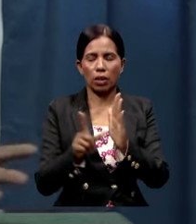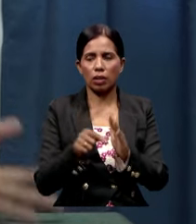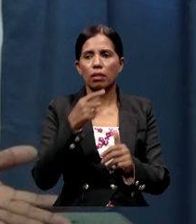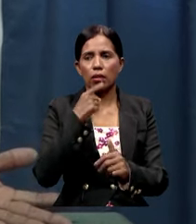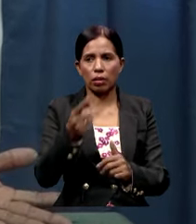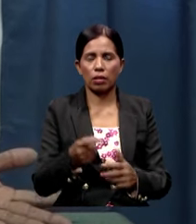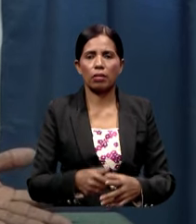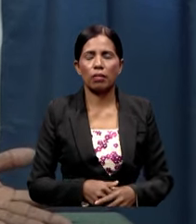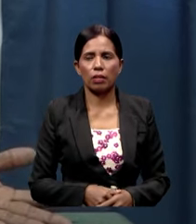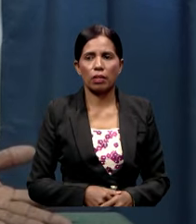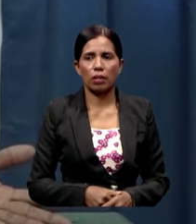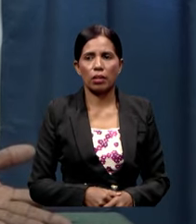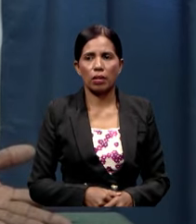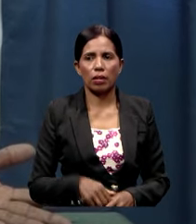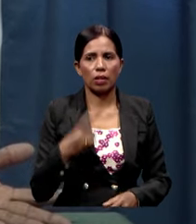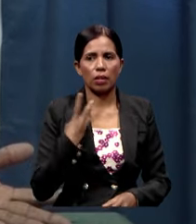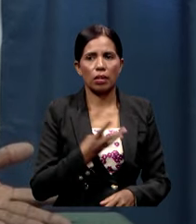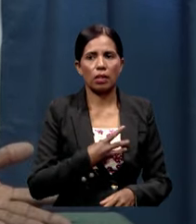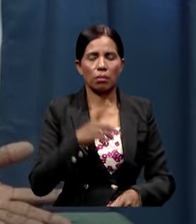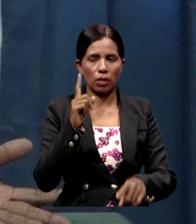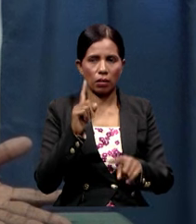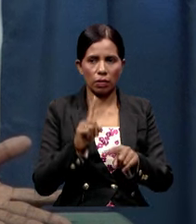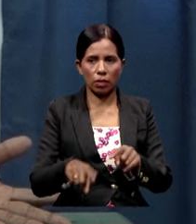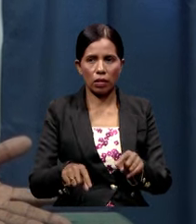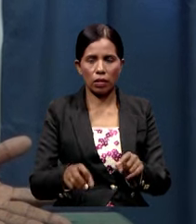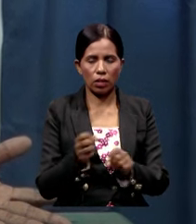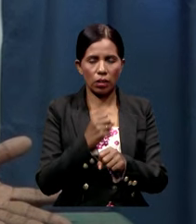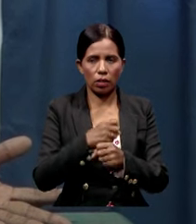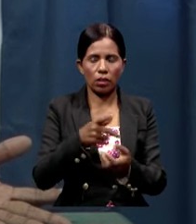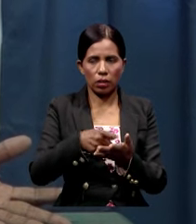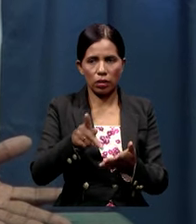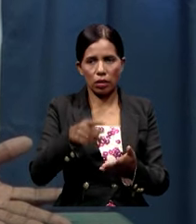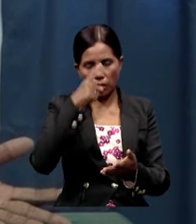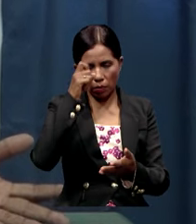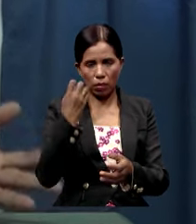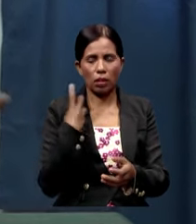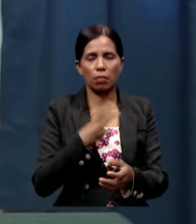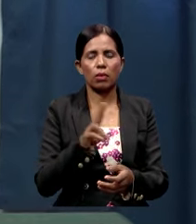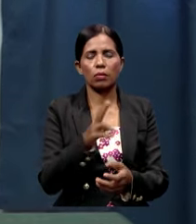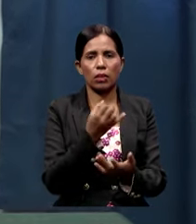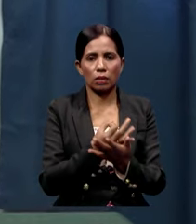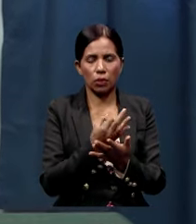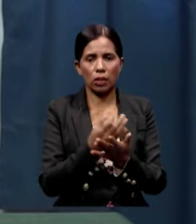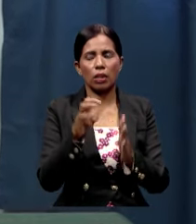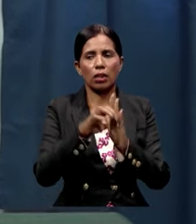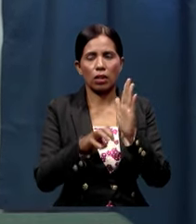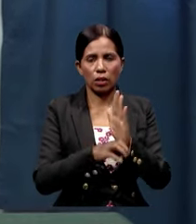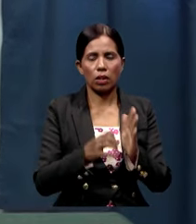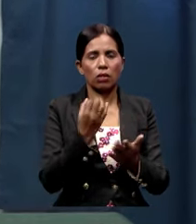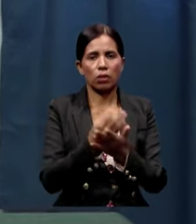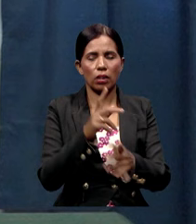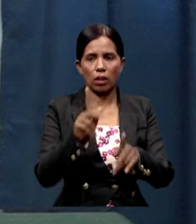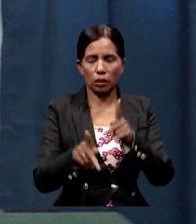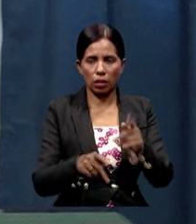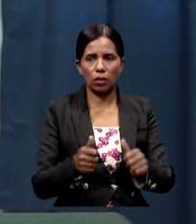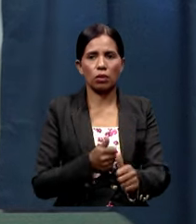ne ami la bele Halo de pagamento, também né, a mim usa o San Estado Unia, o San Povo Unia, preciso lá